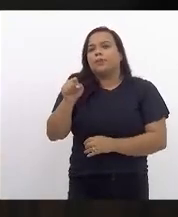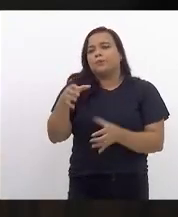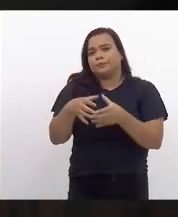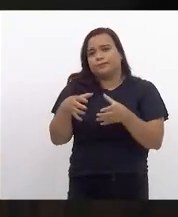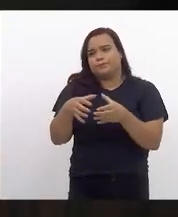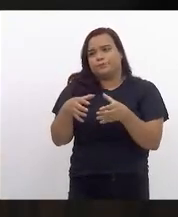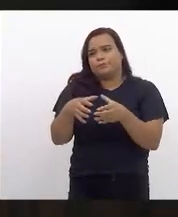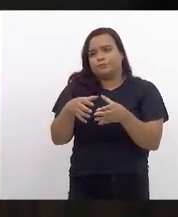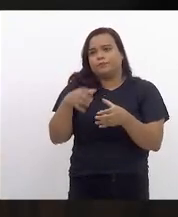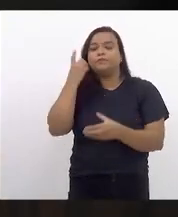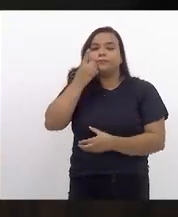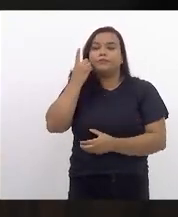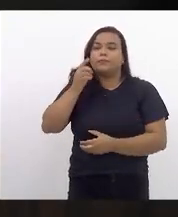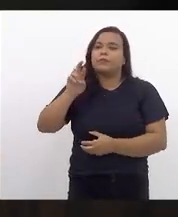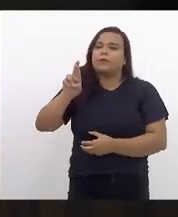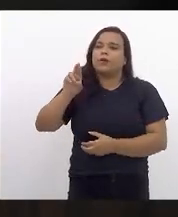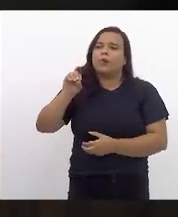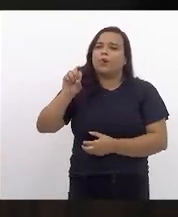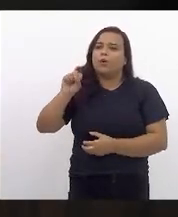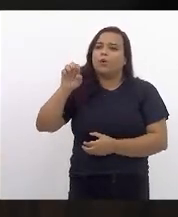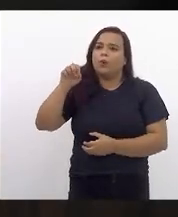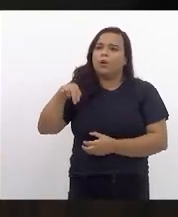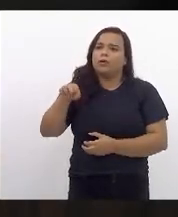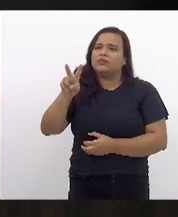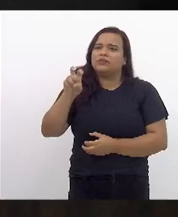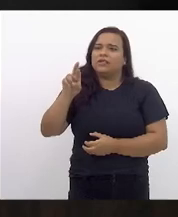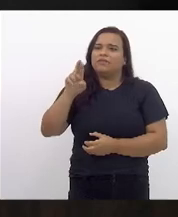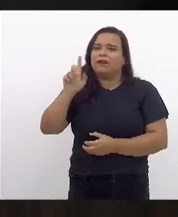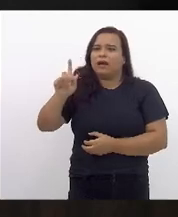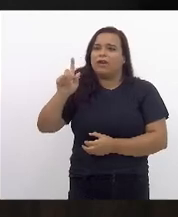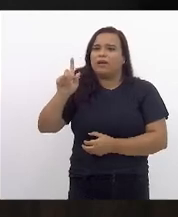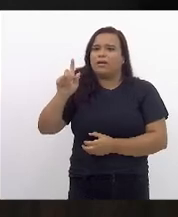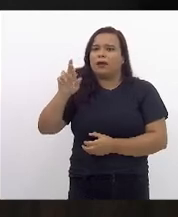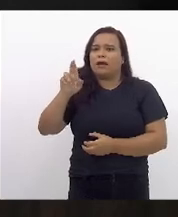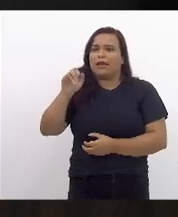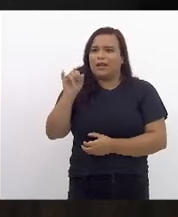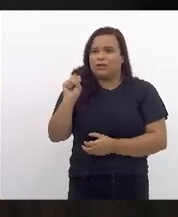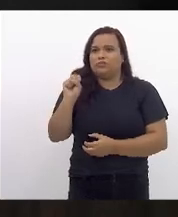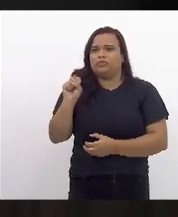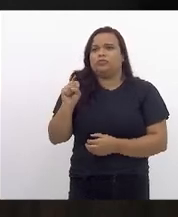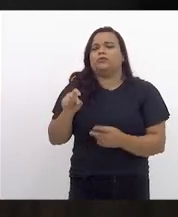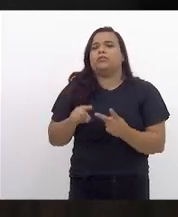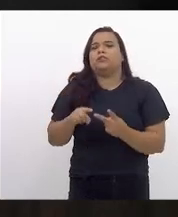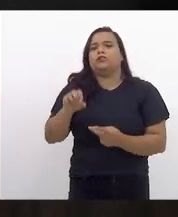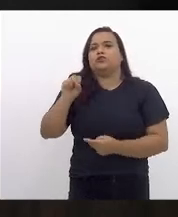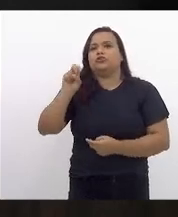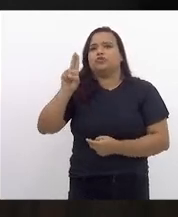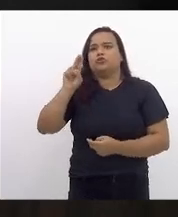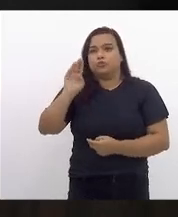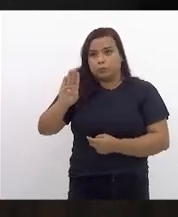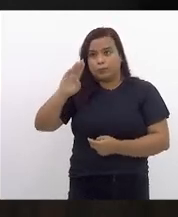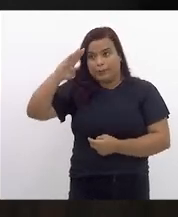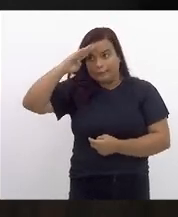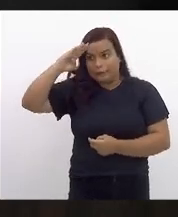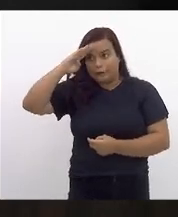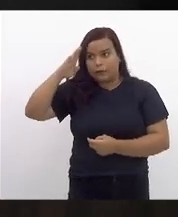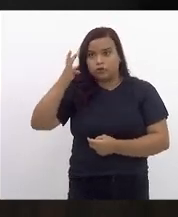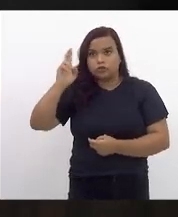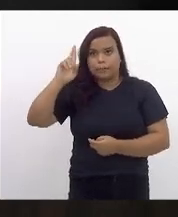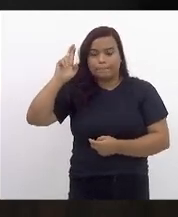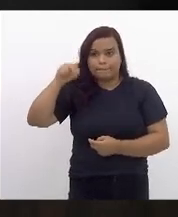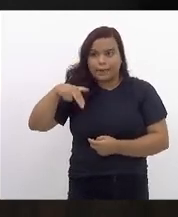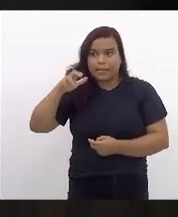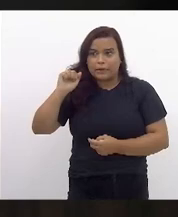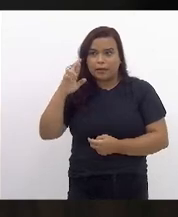Reis. Deputado Rosenberg Reis. Deputado Subtenente Bernardo.